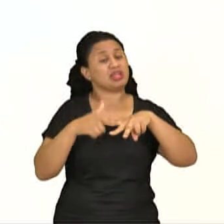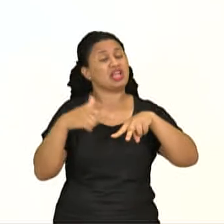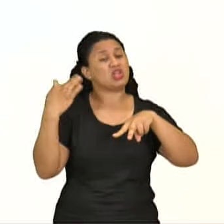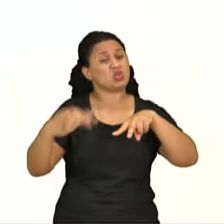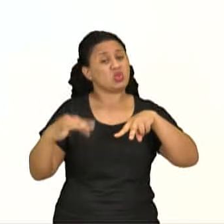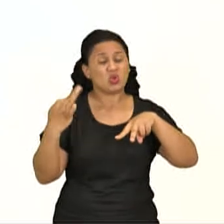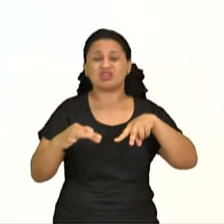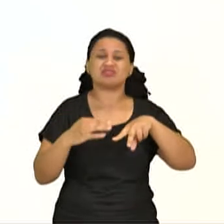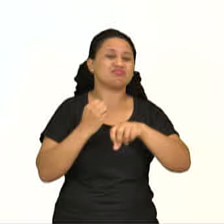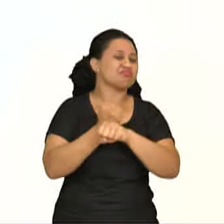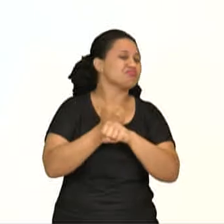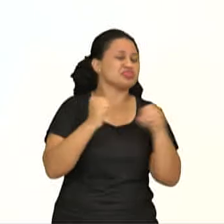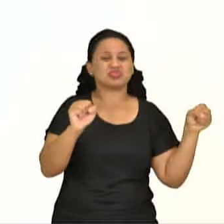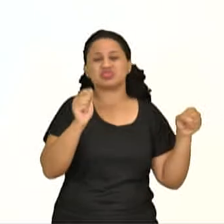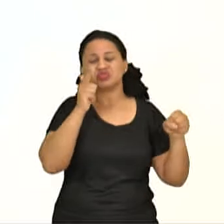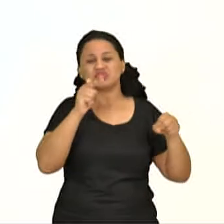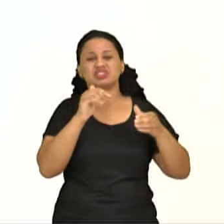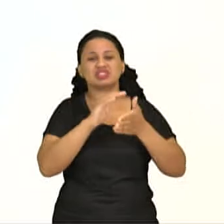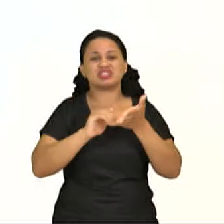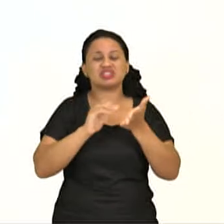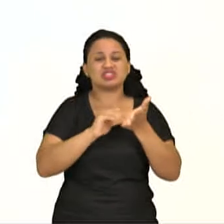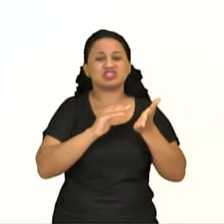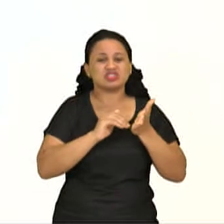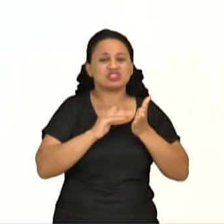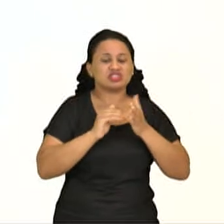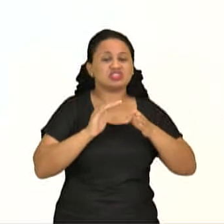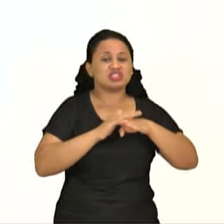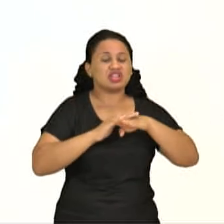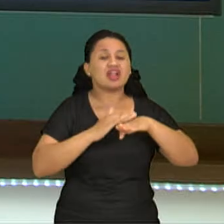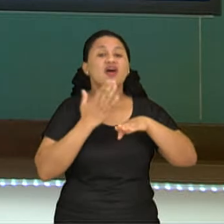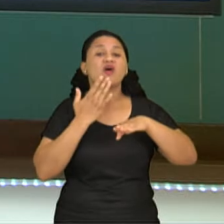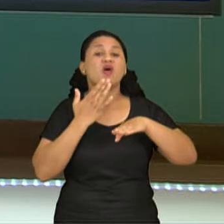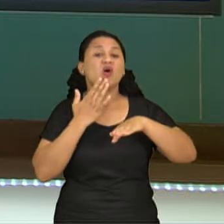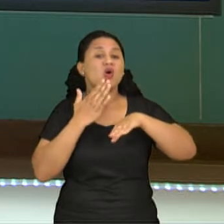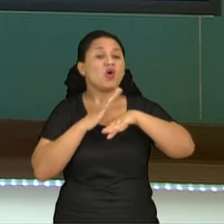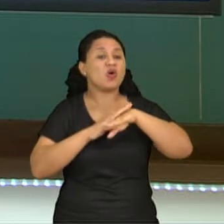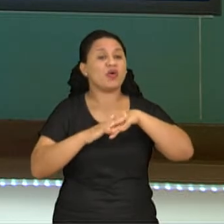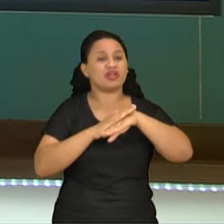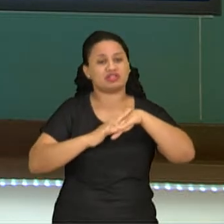dor era impossível tirar todo o negro da pele.